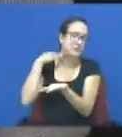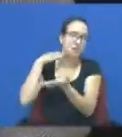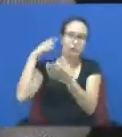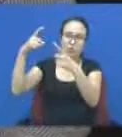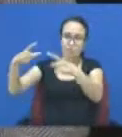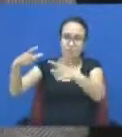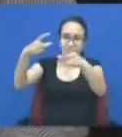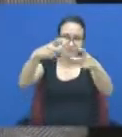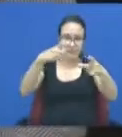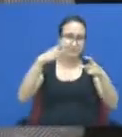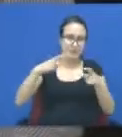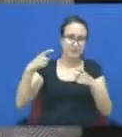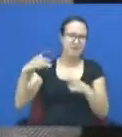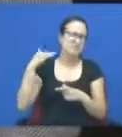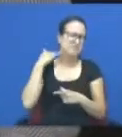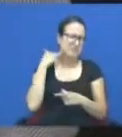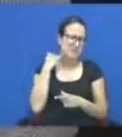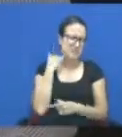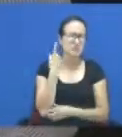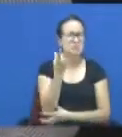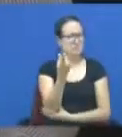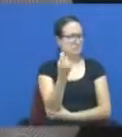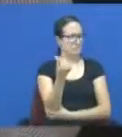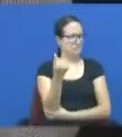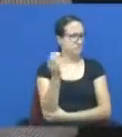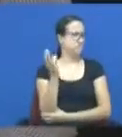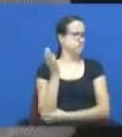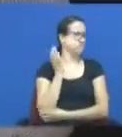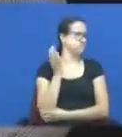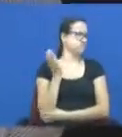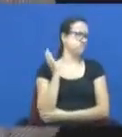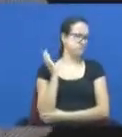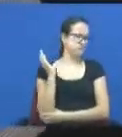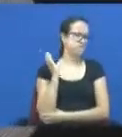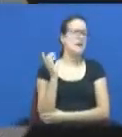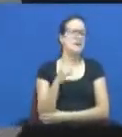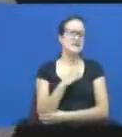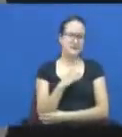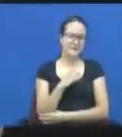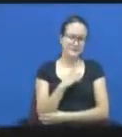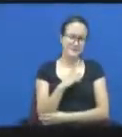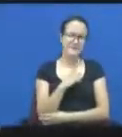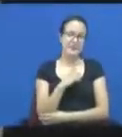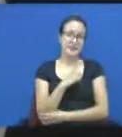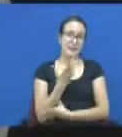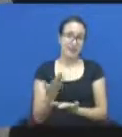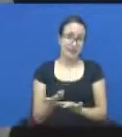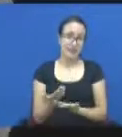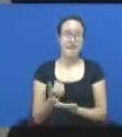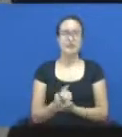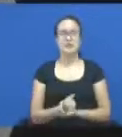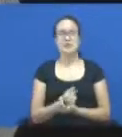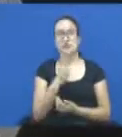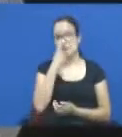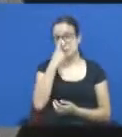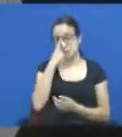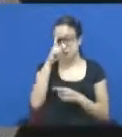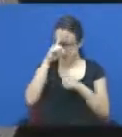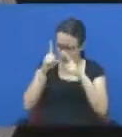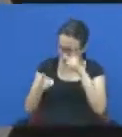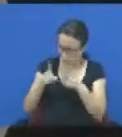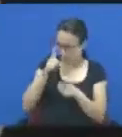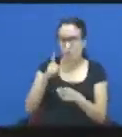são milionários, são trilhardários, banqueiros, muito